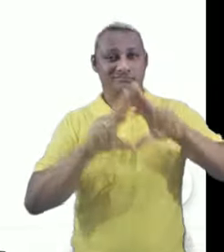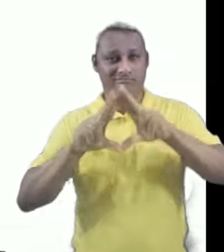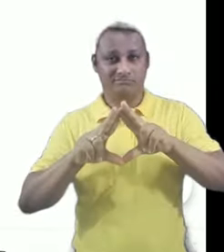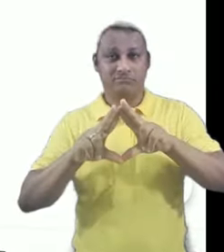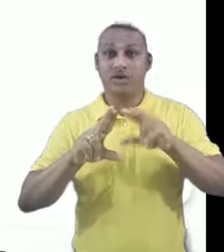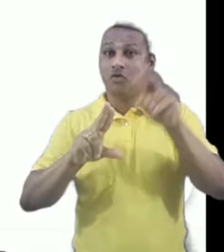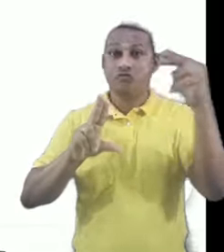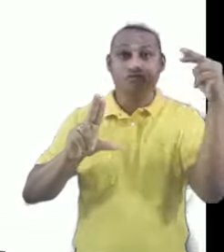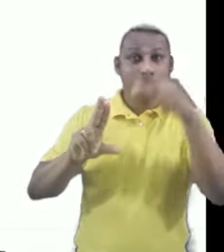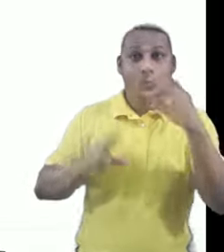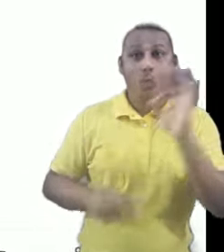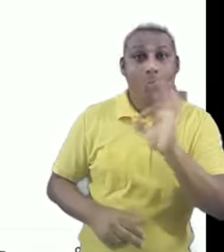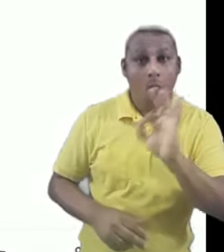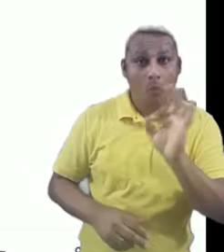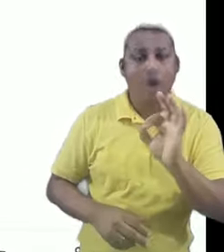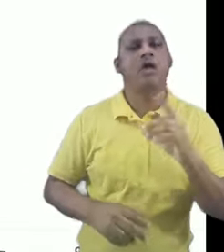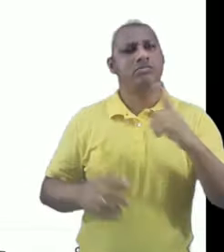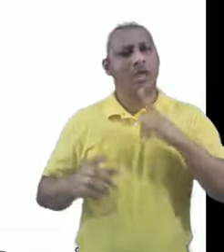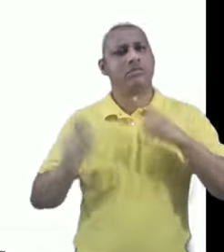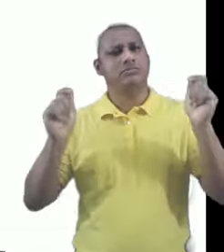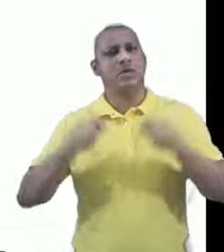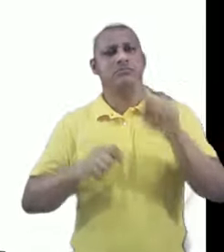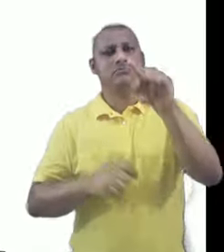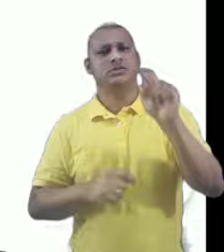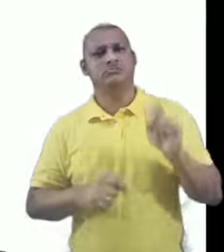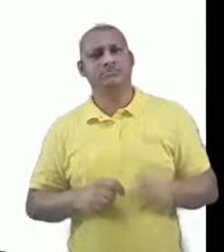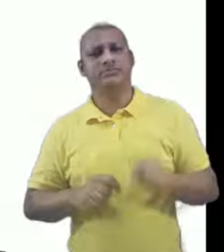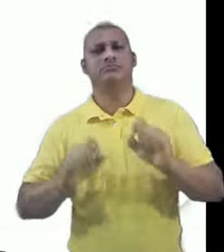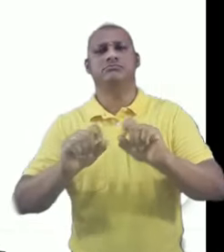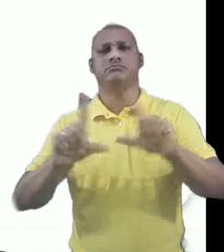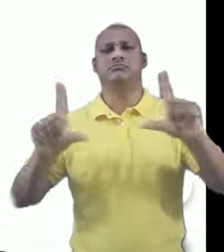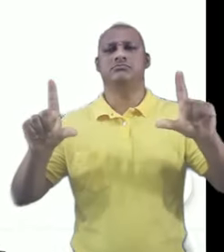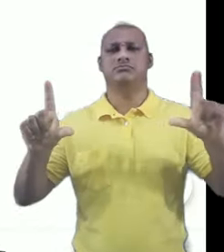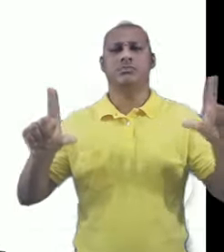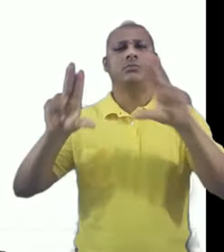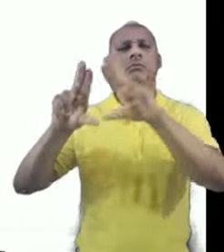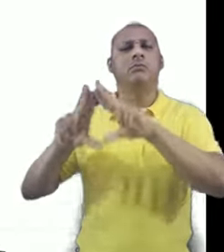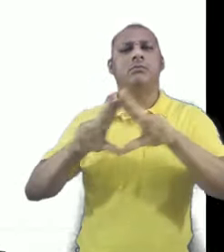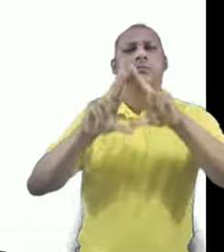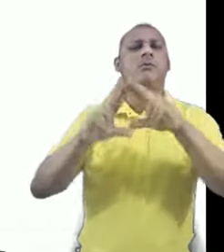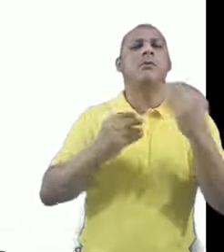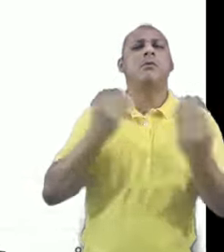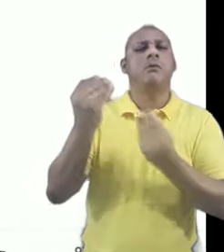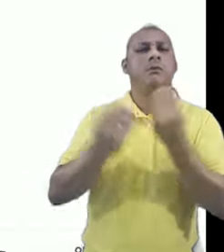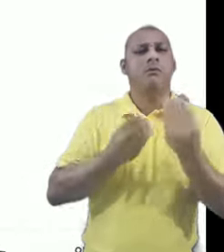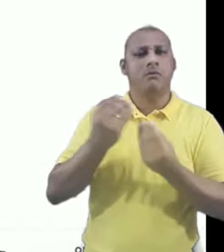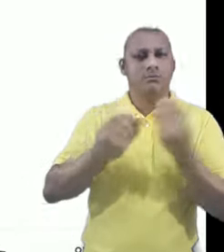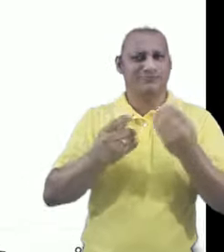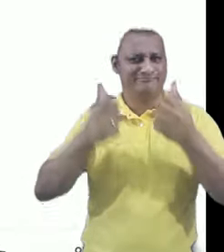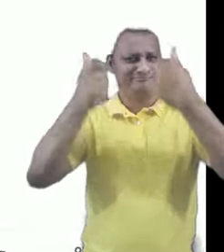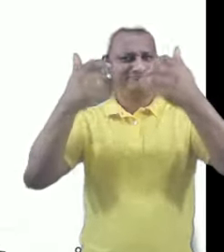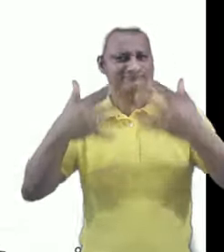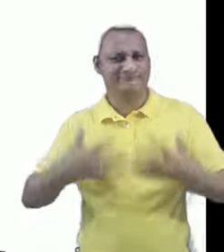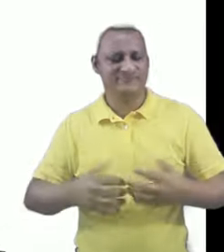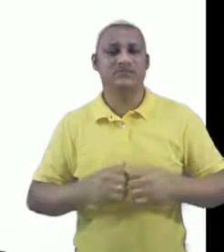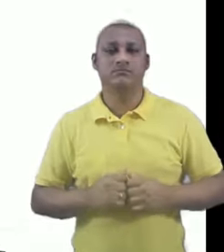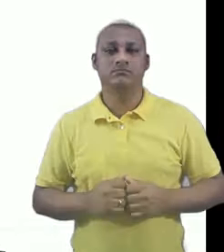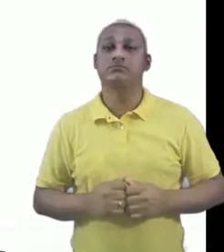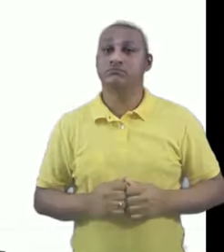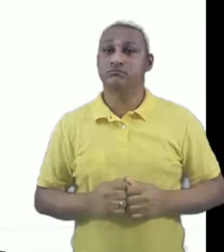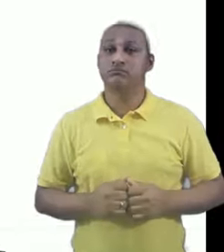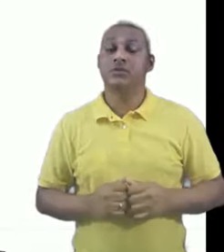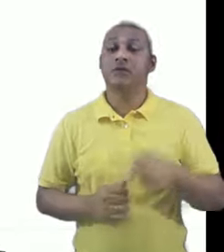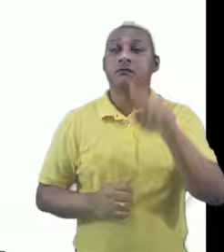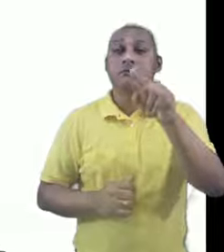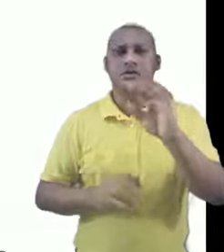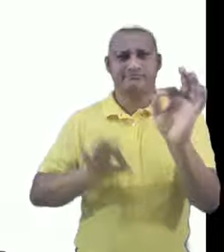e organizar o Google Drive, caso você ainda não tenha visto. A partir deles, organize a pasta da turma do seu modo, de forma que